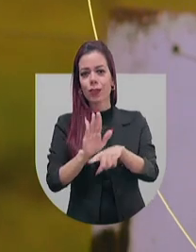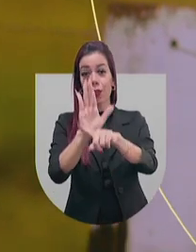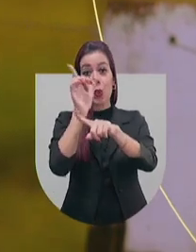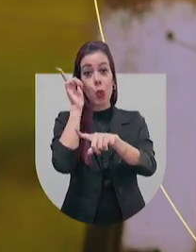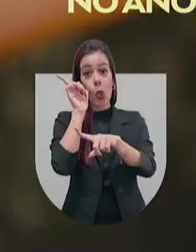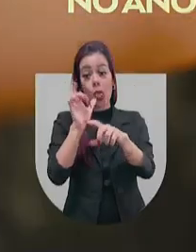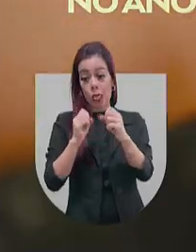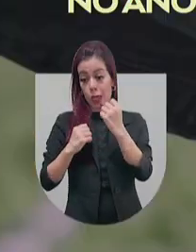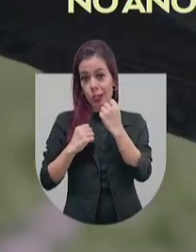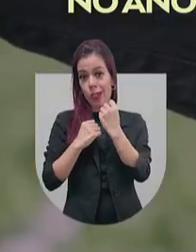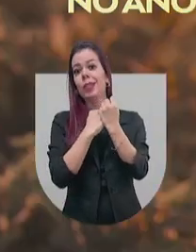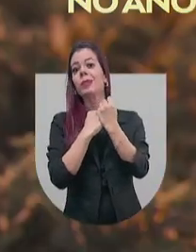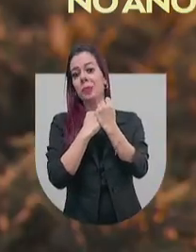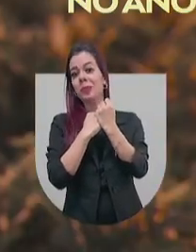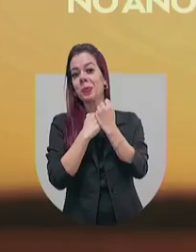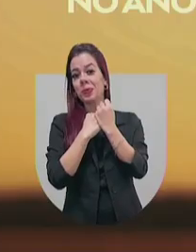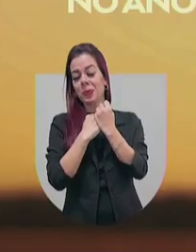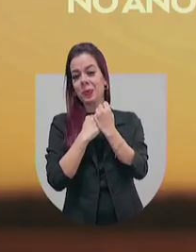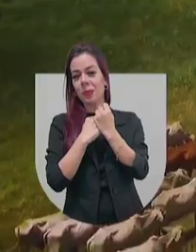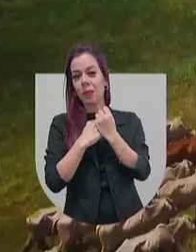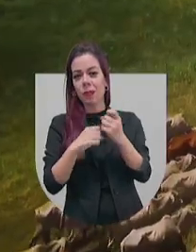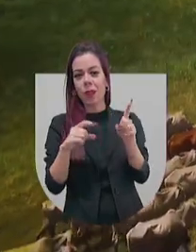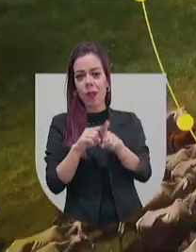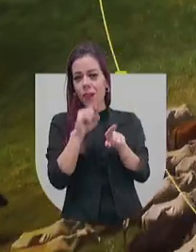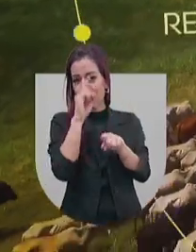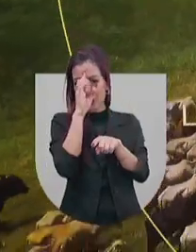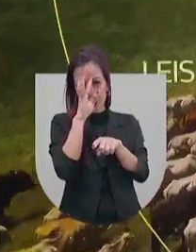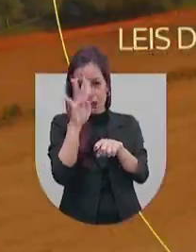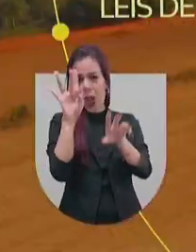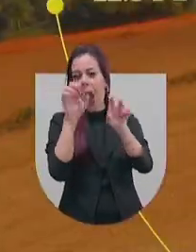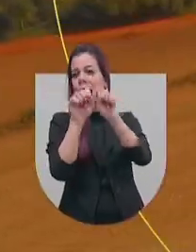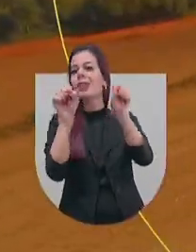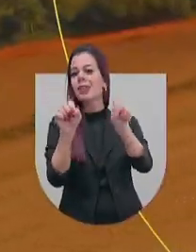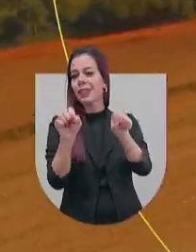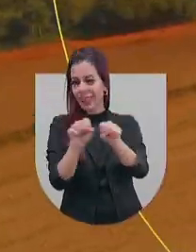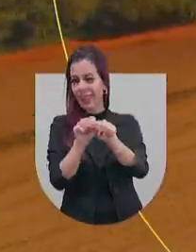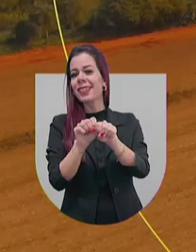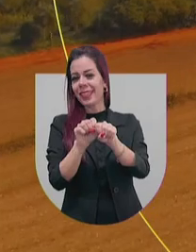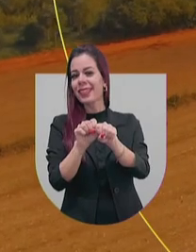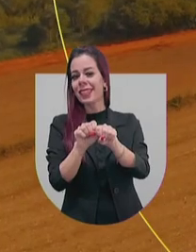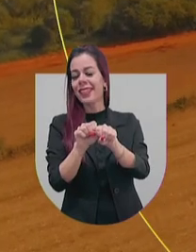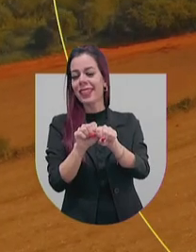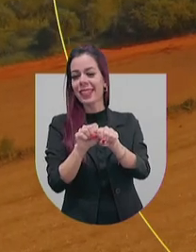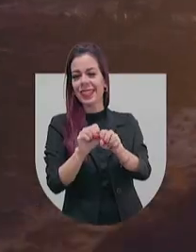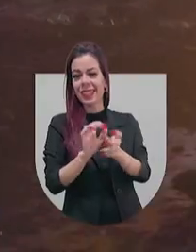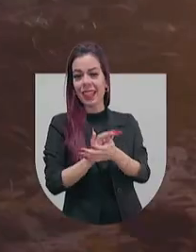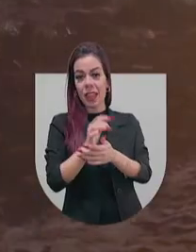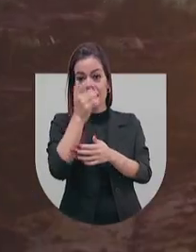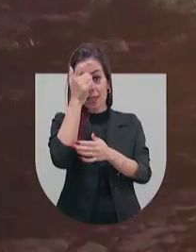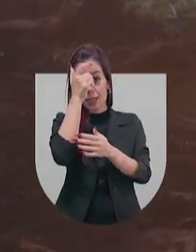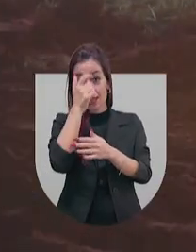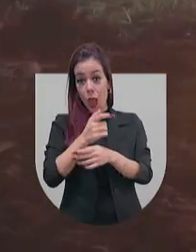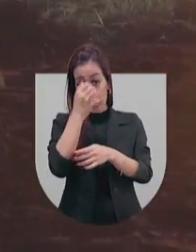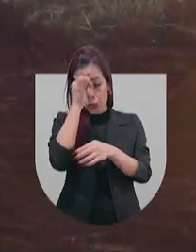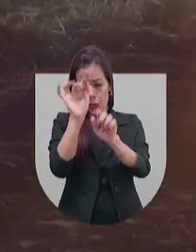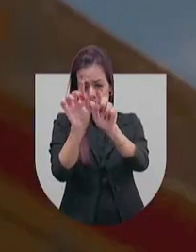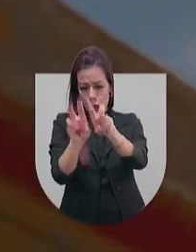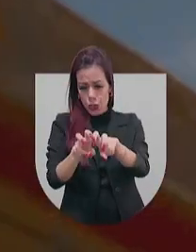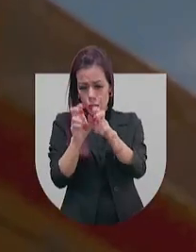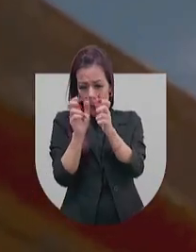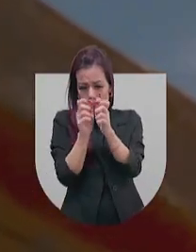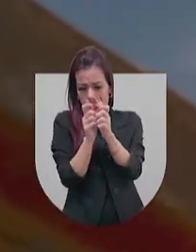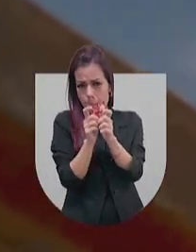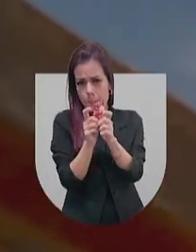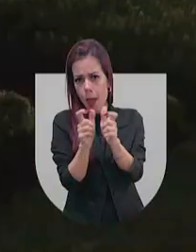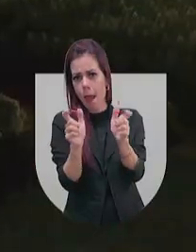conquistar mais apoio. E quem diria, a tão sonhada sustentabilidade. Eu sou o agro de Mato Grosso